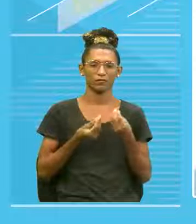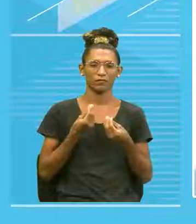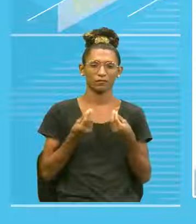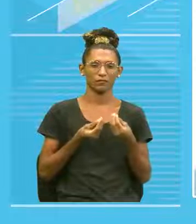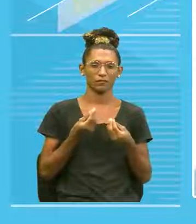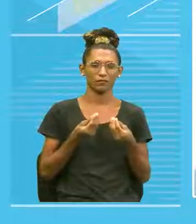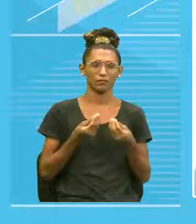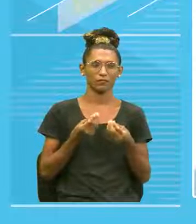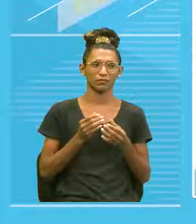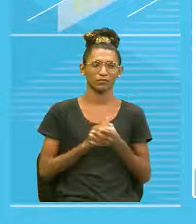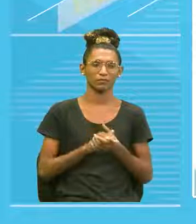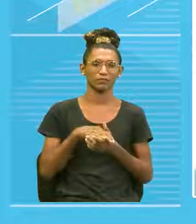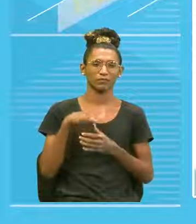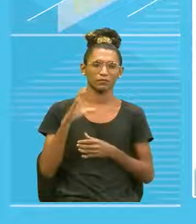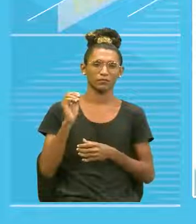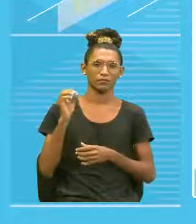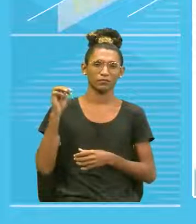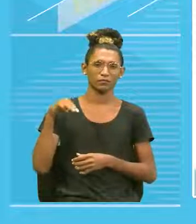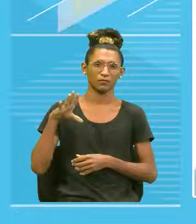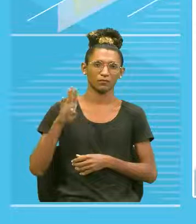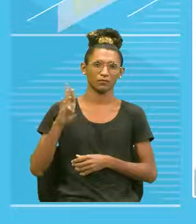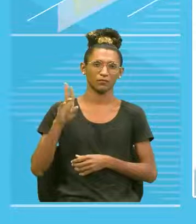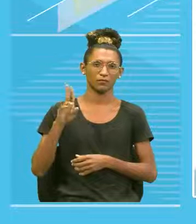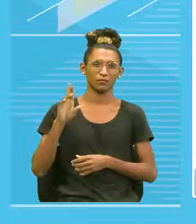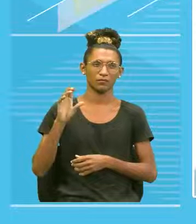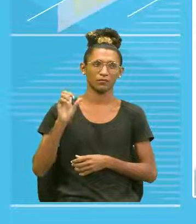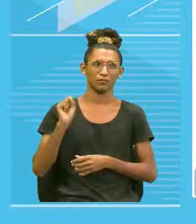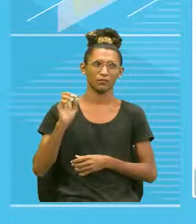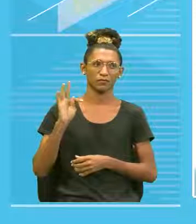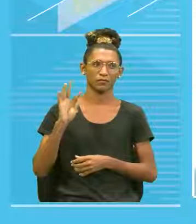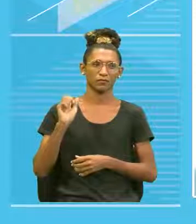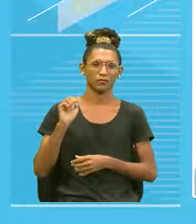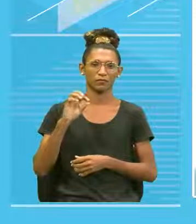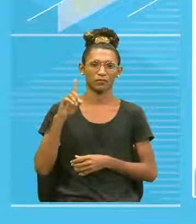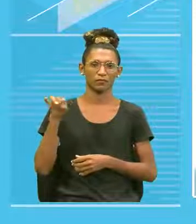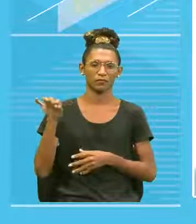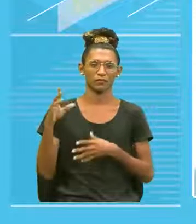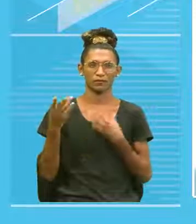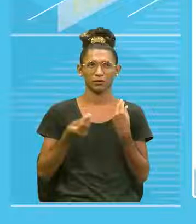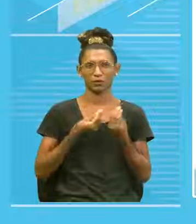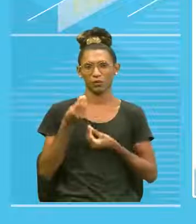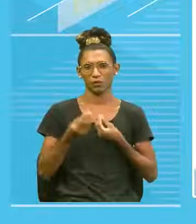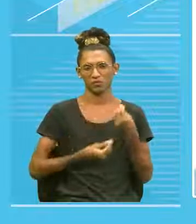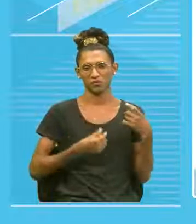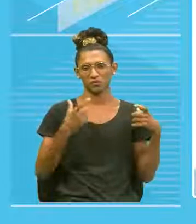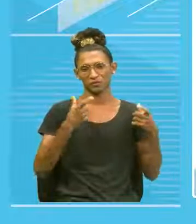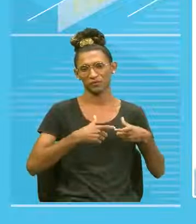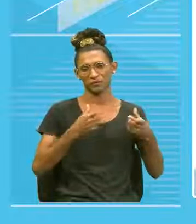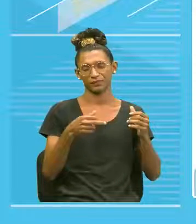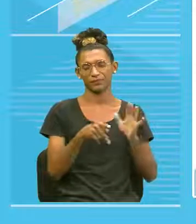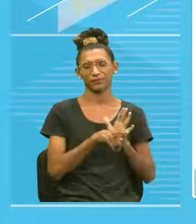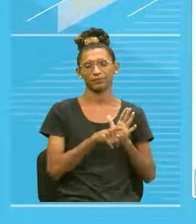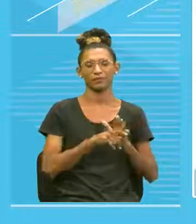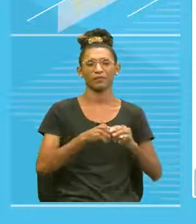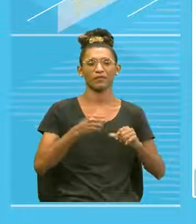Oi como estão a ônibus onde você quiser se der hoje metallurgy